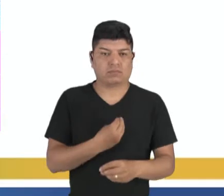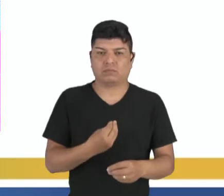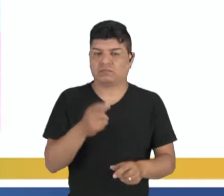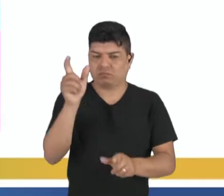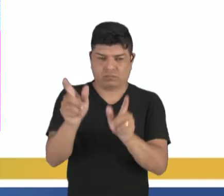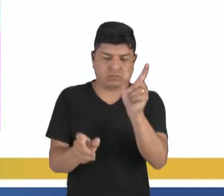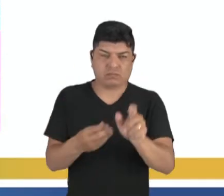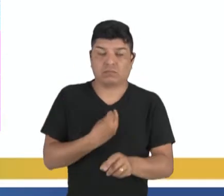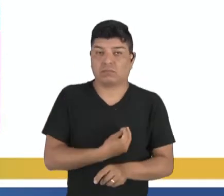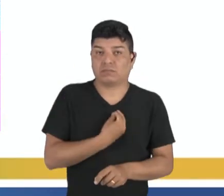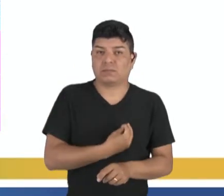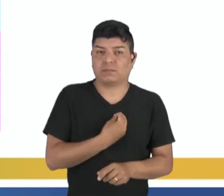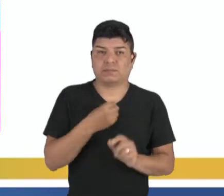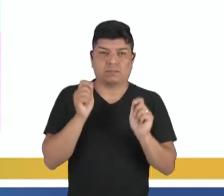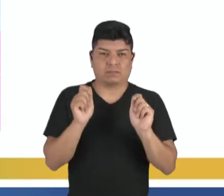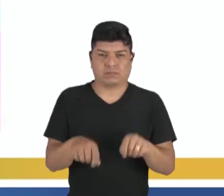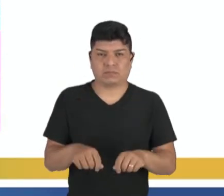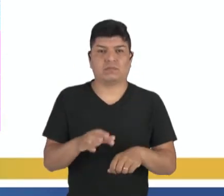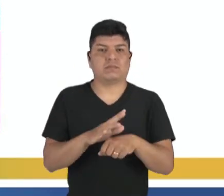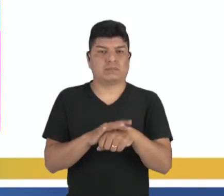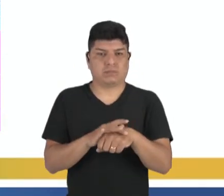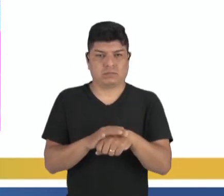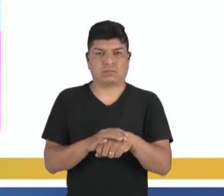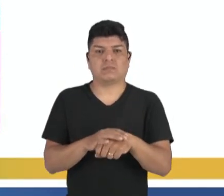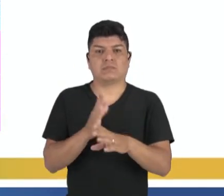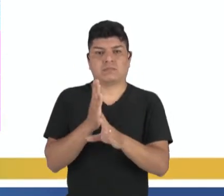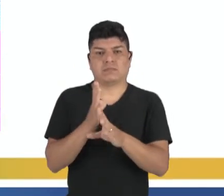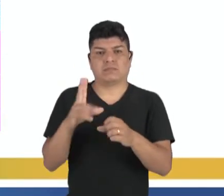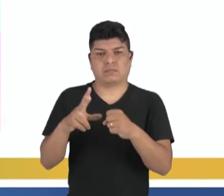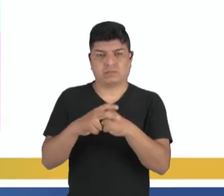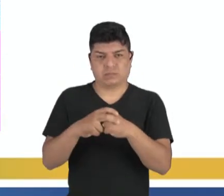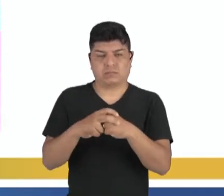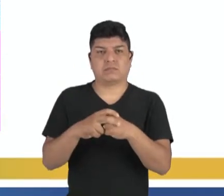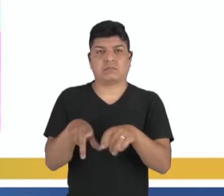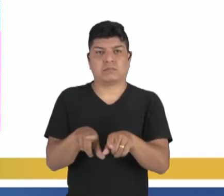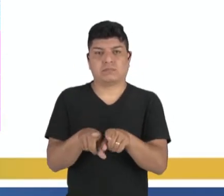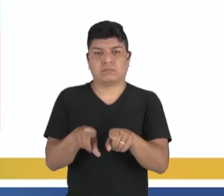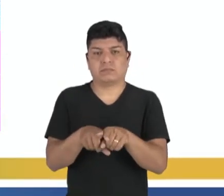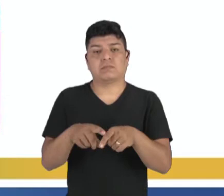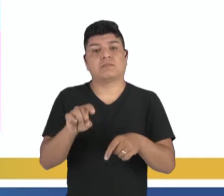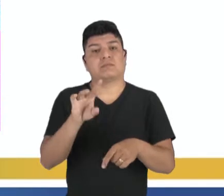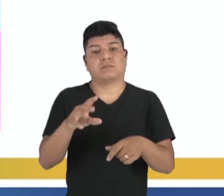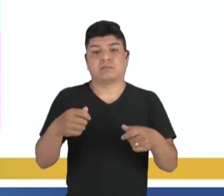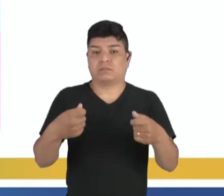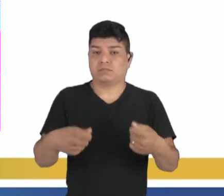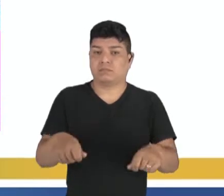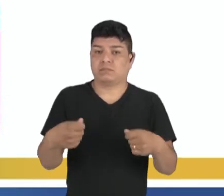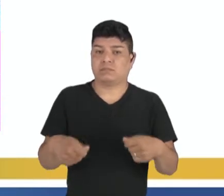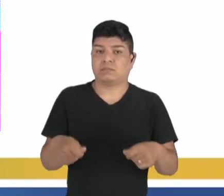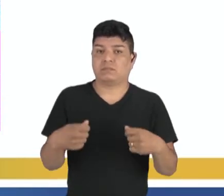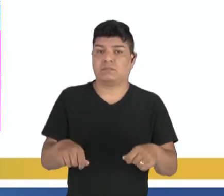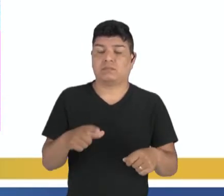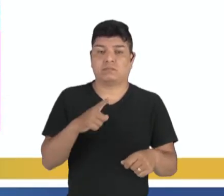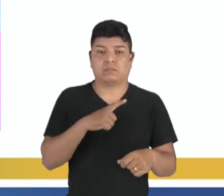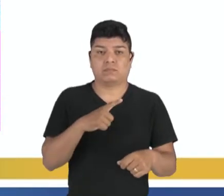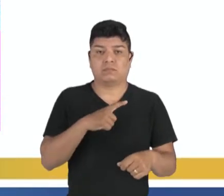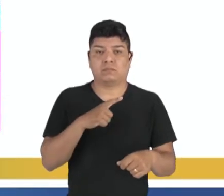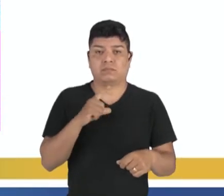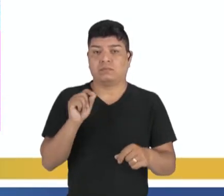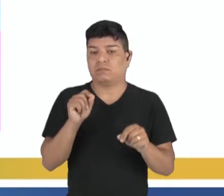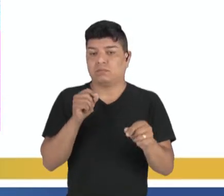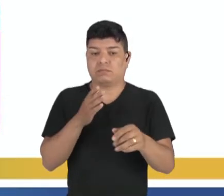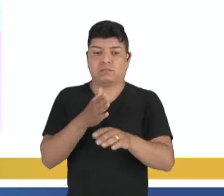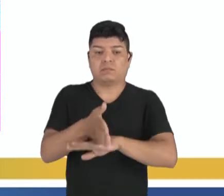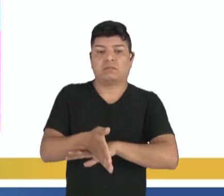ser vivo, pode ser infectado pelos vírus, tá? Eles só precisam ter uma brecha, digamos assim,